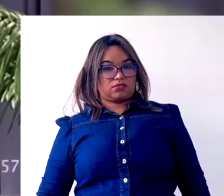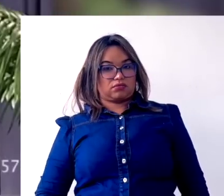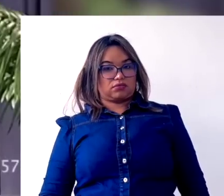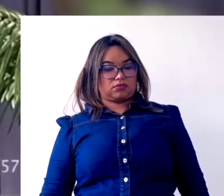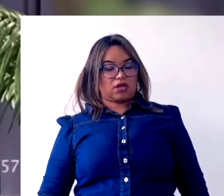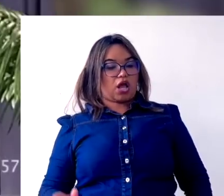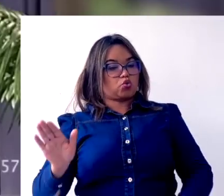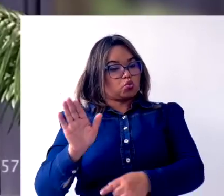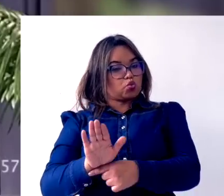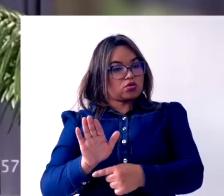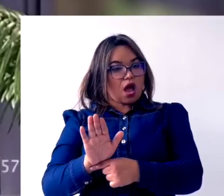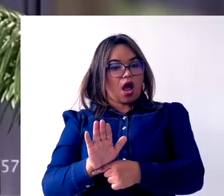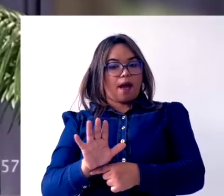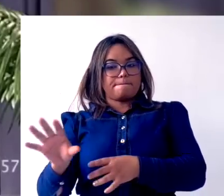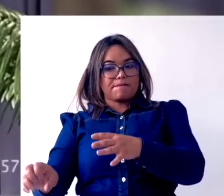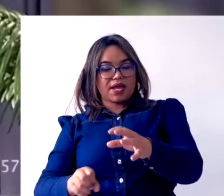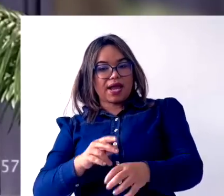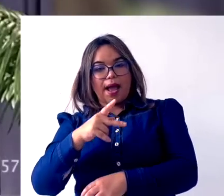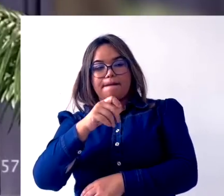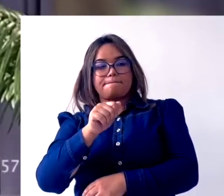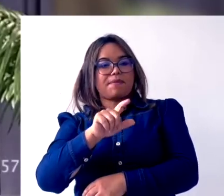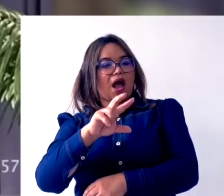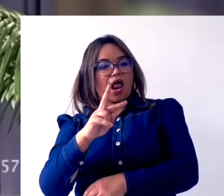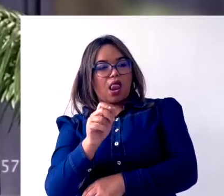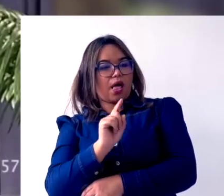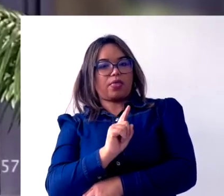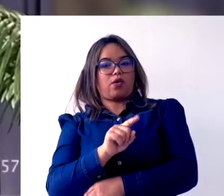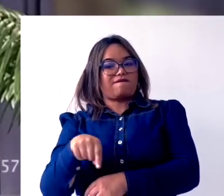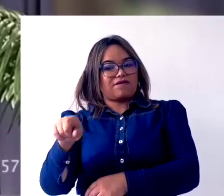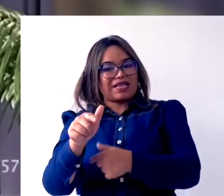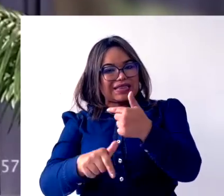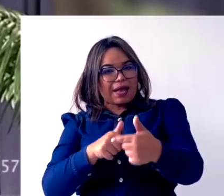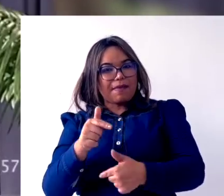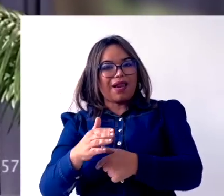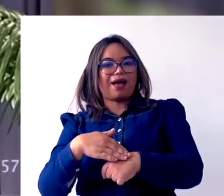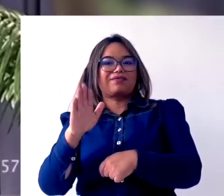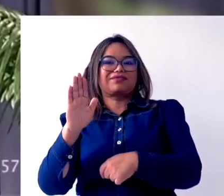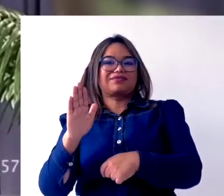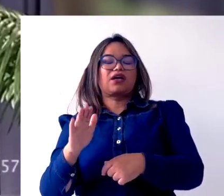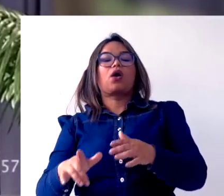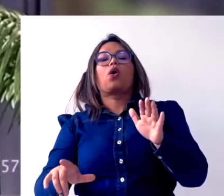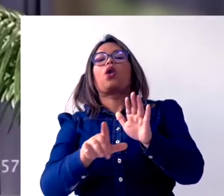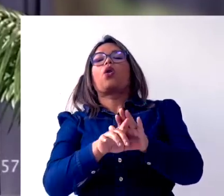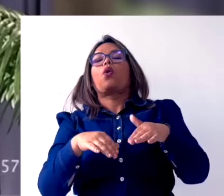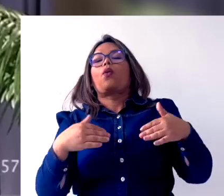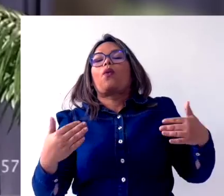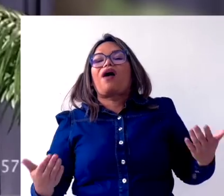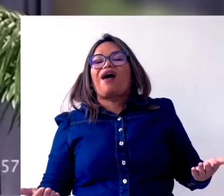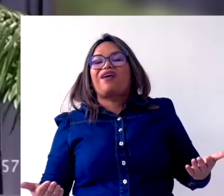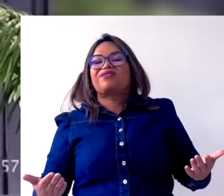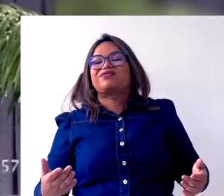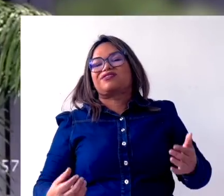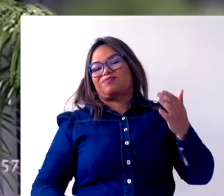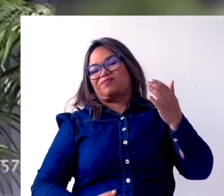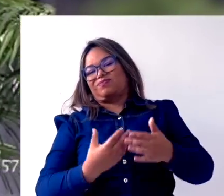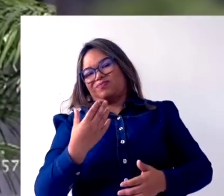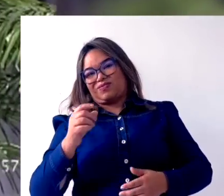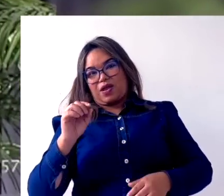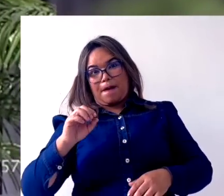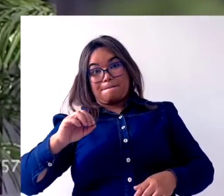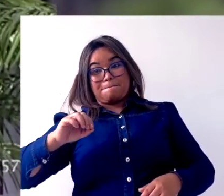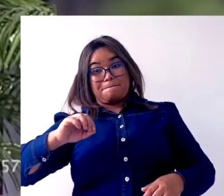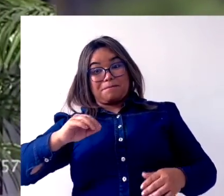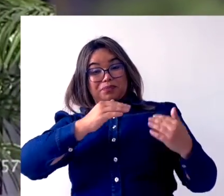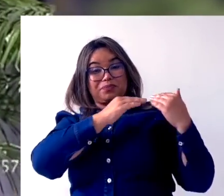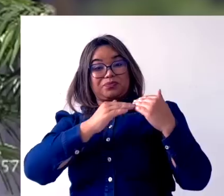vão trabalhar. Que tipo de lei Faraó fez? Ele fez uma lei contra o sábado. E Constantino também fez uma